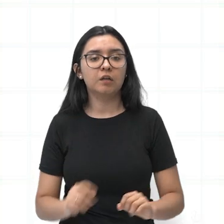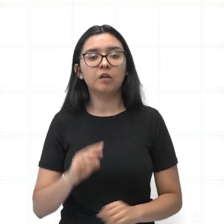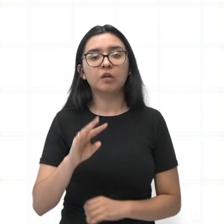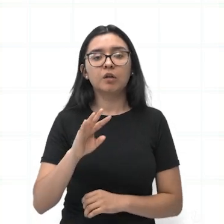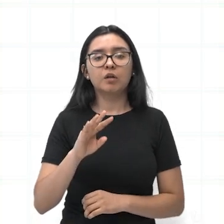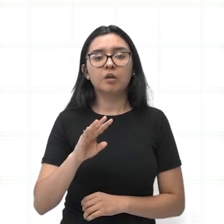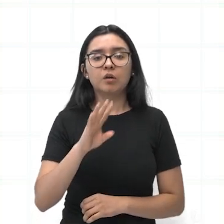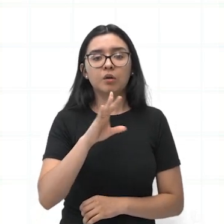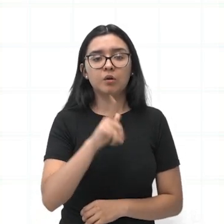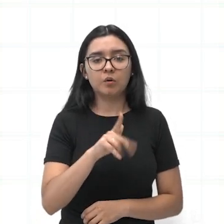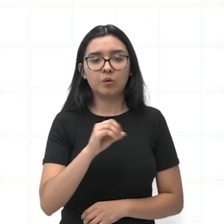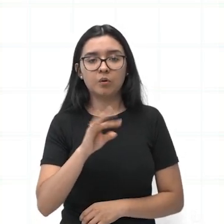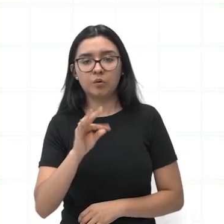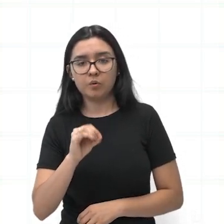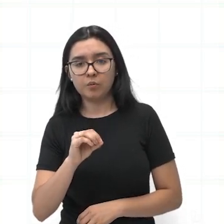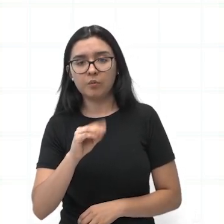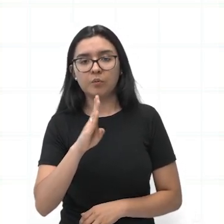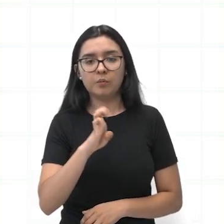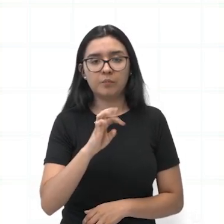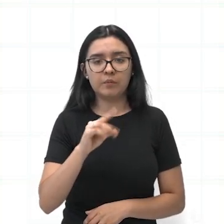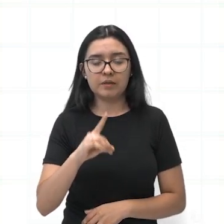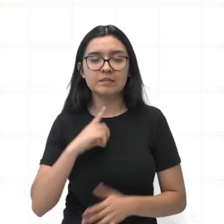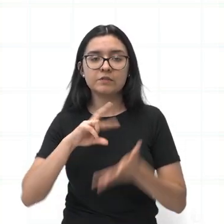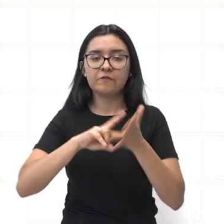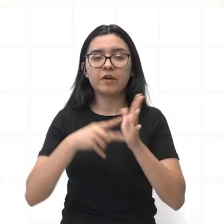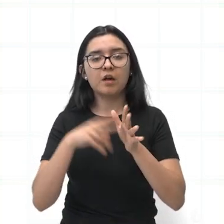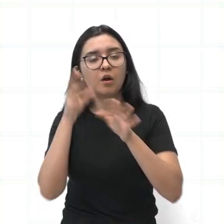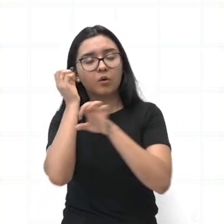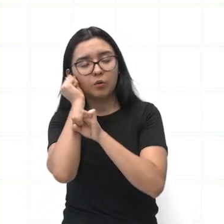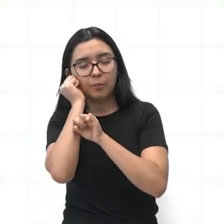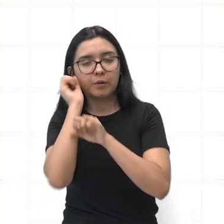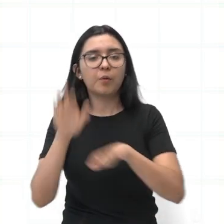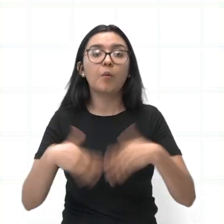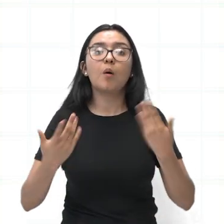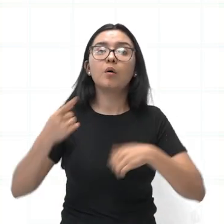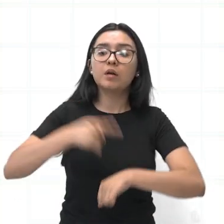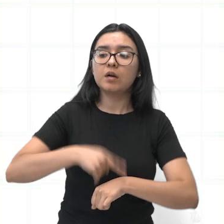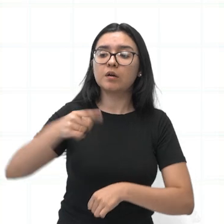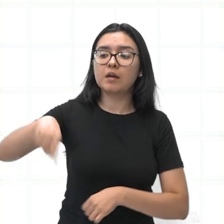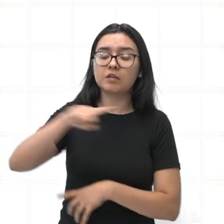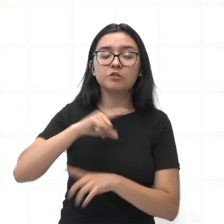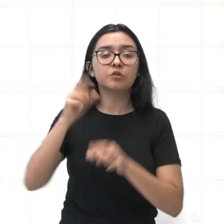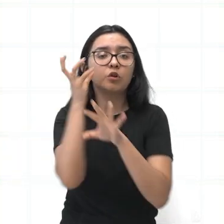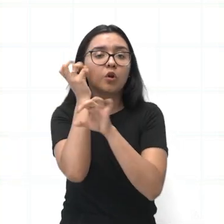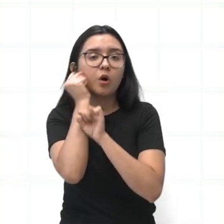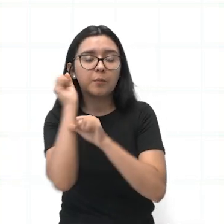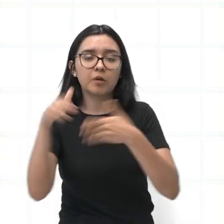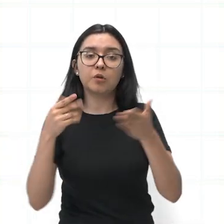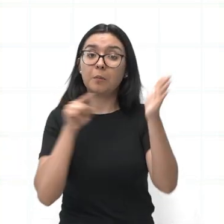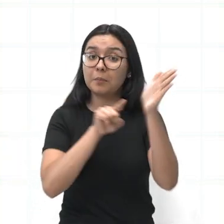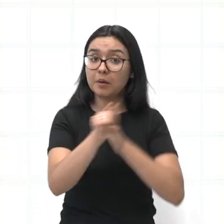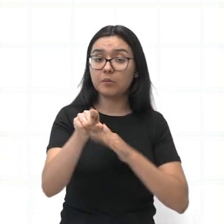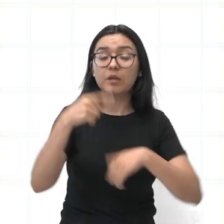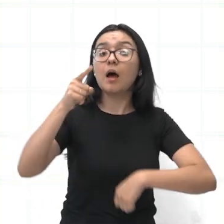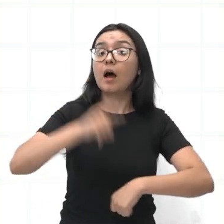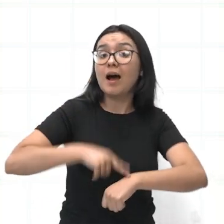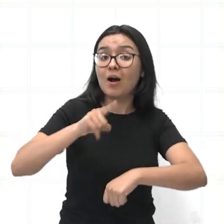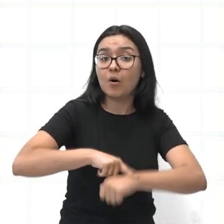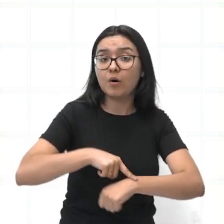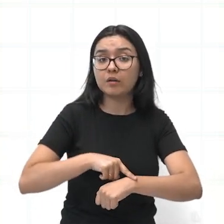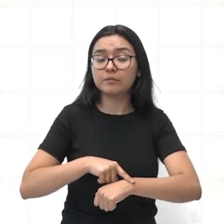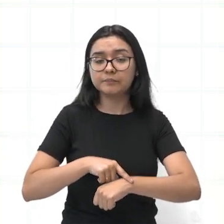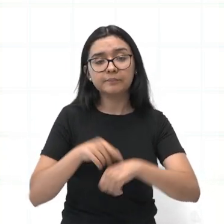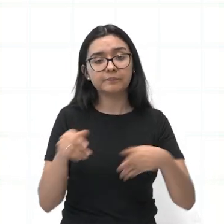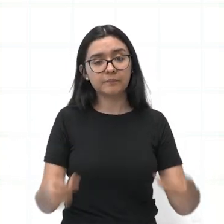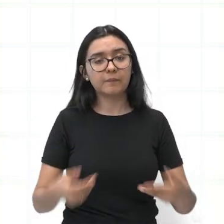what time do they go to bed? Que horas eles dormem? Aqui eu estou perguntando a hora, né?